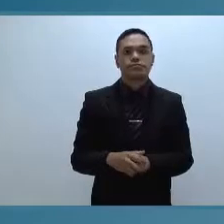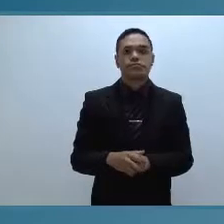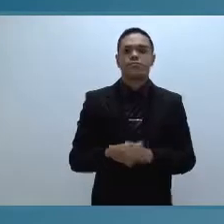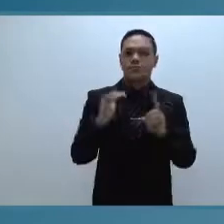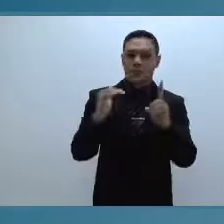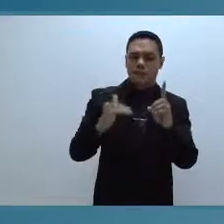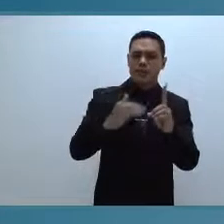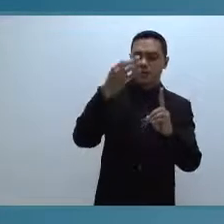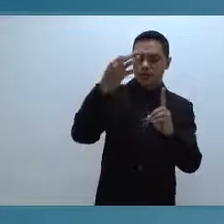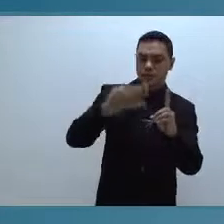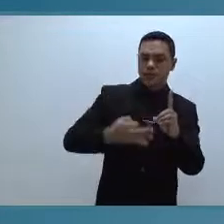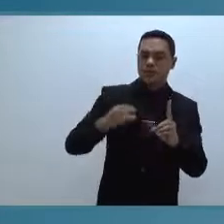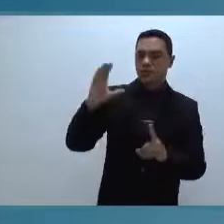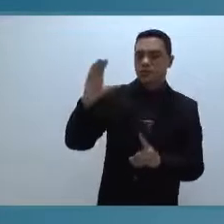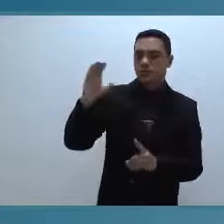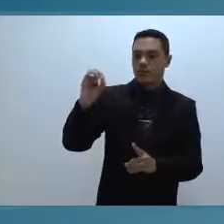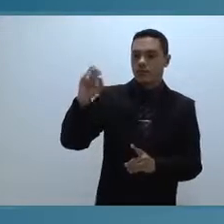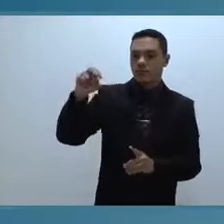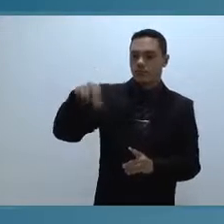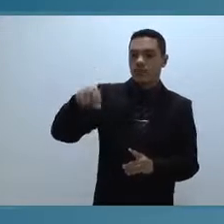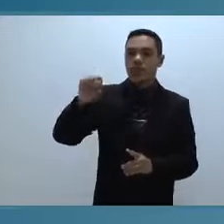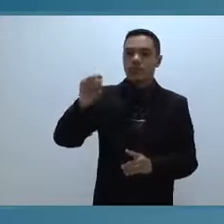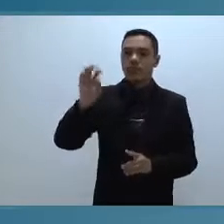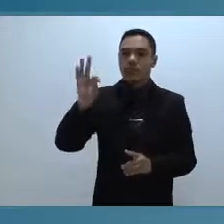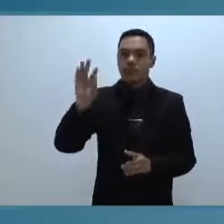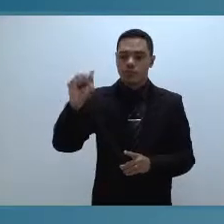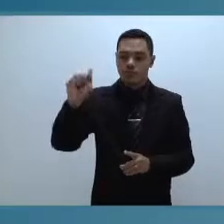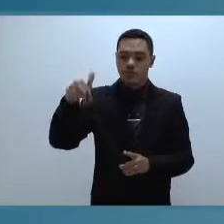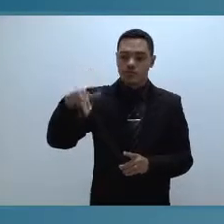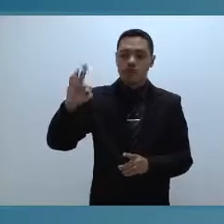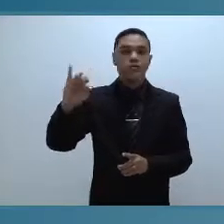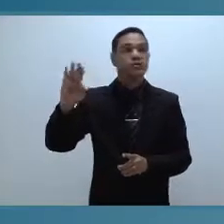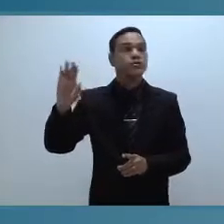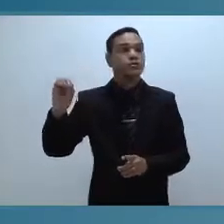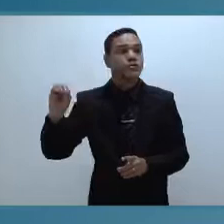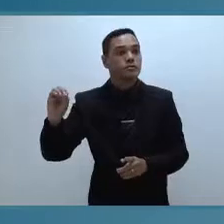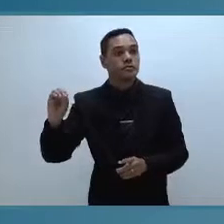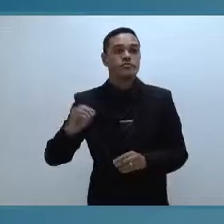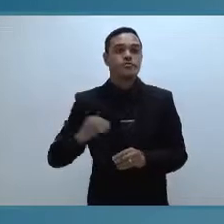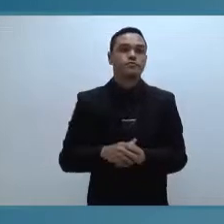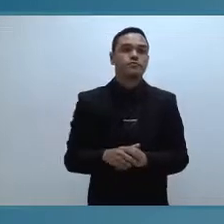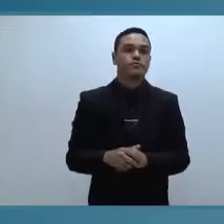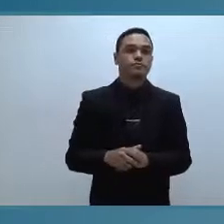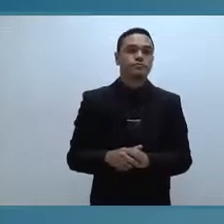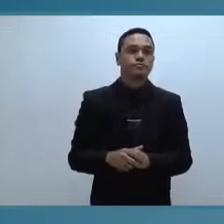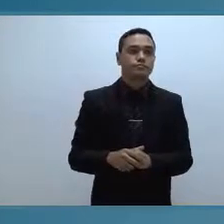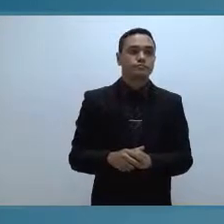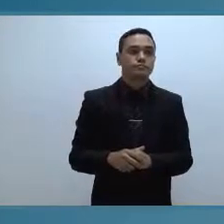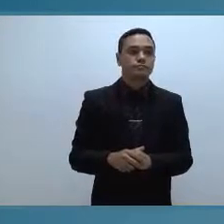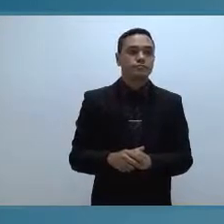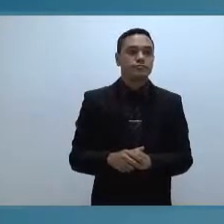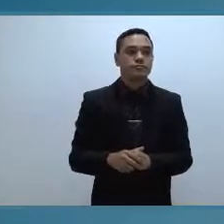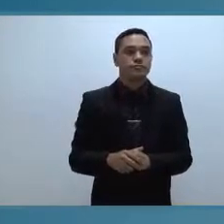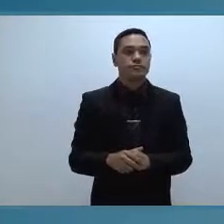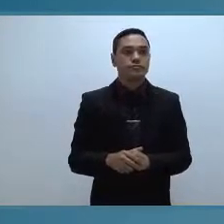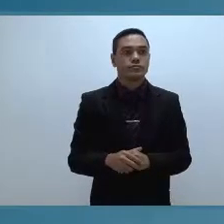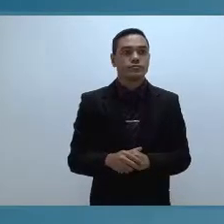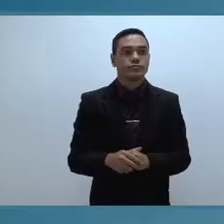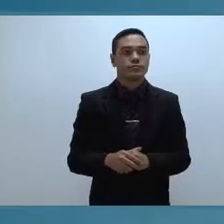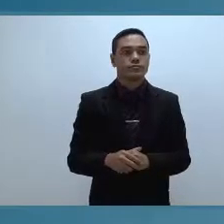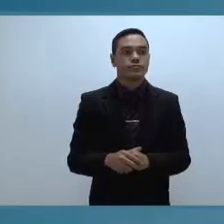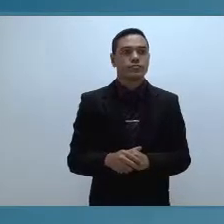constantino. Desembargadora, eu só pediria falar para dizer que a senadora Severa colocou que nós